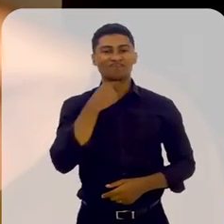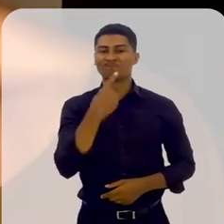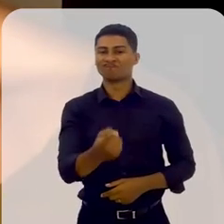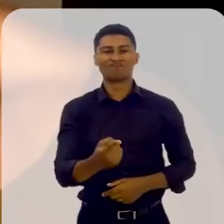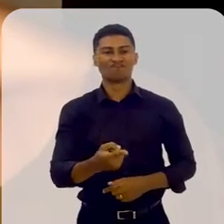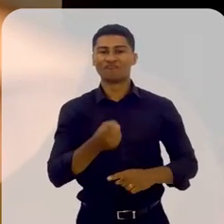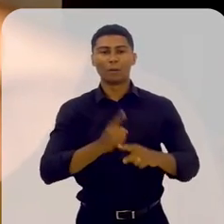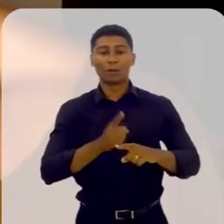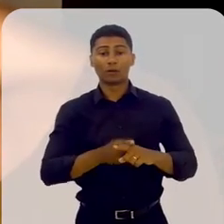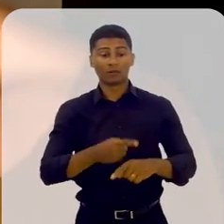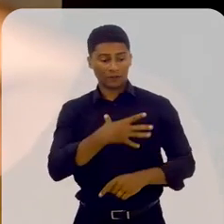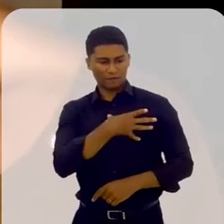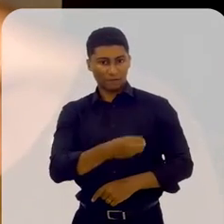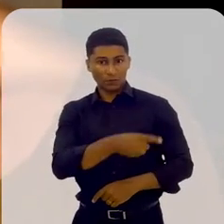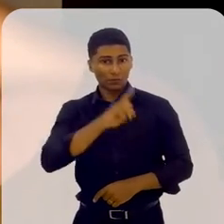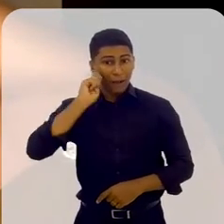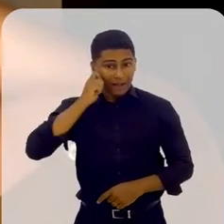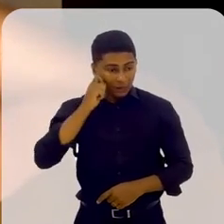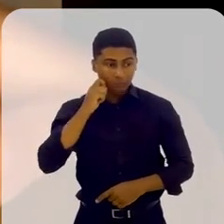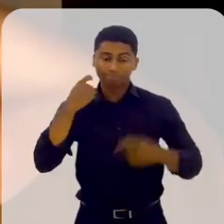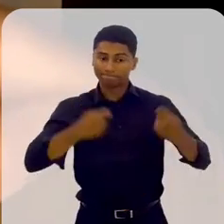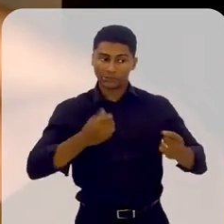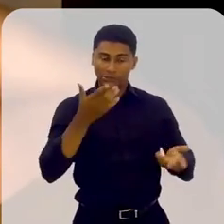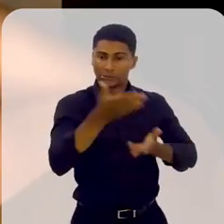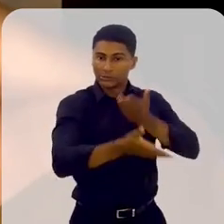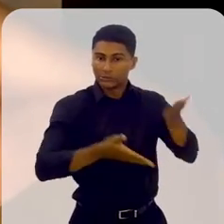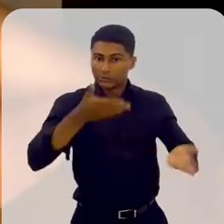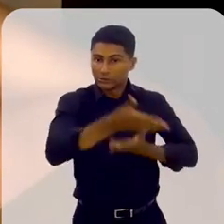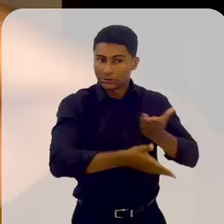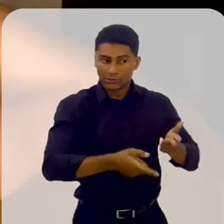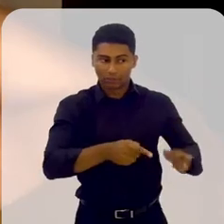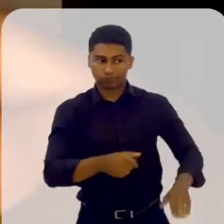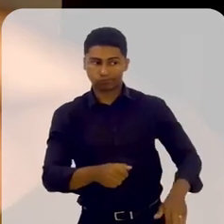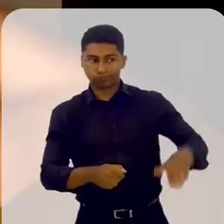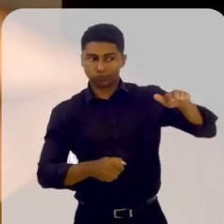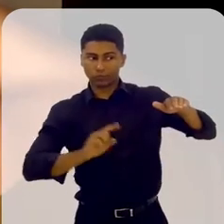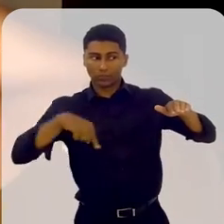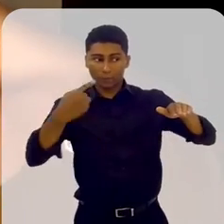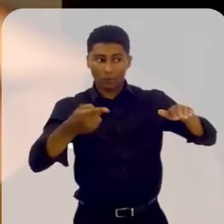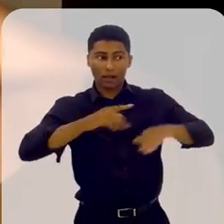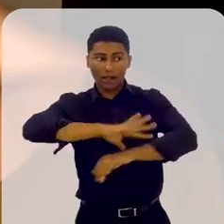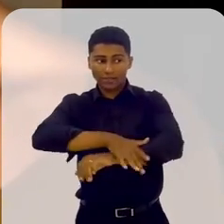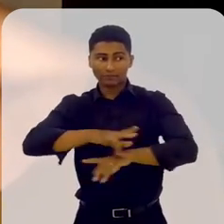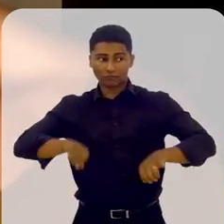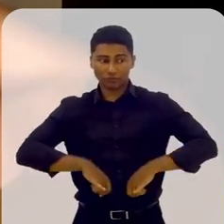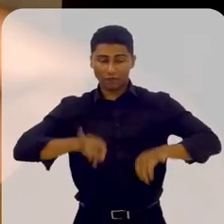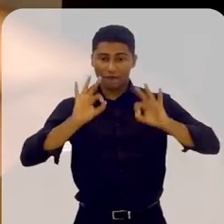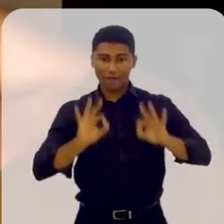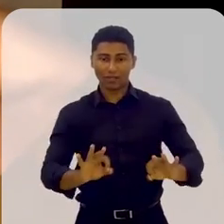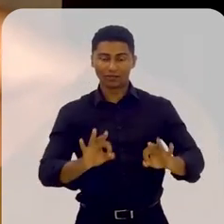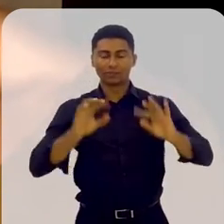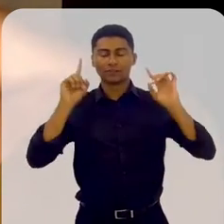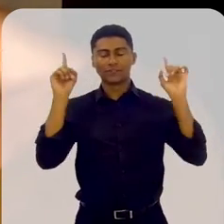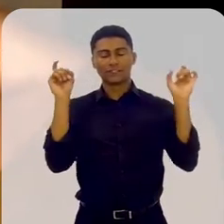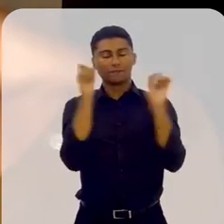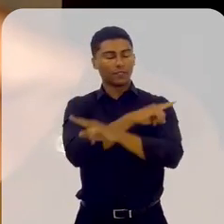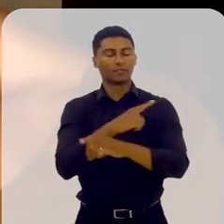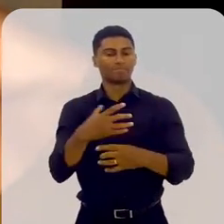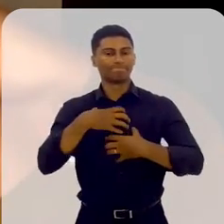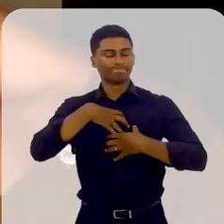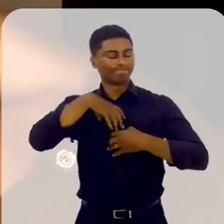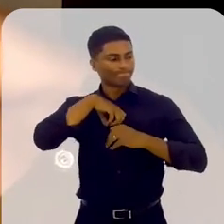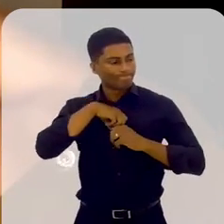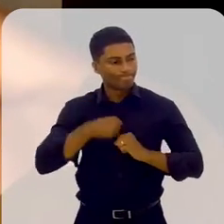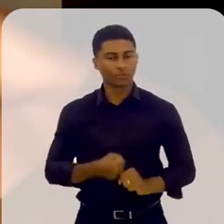do seu filho, da formação dos seus filhos, né? Para poder sobreviver a esse enfrentamento, que é muito difícil, que nos é muito caro, né?